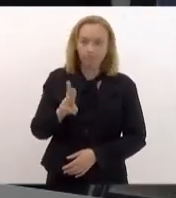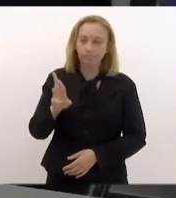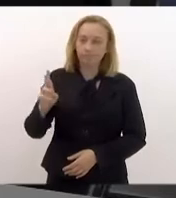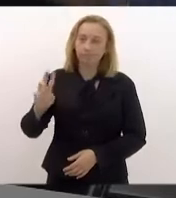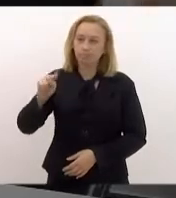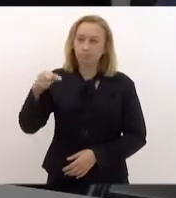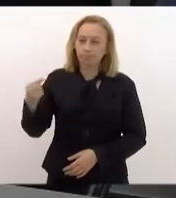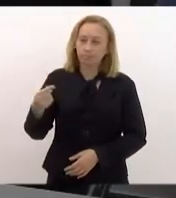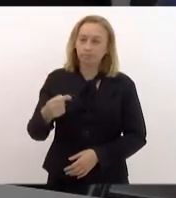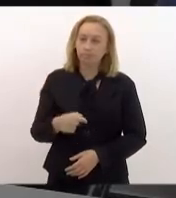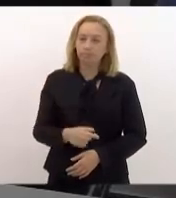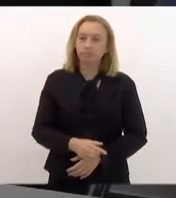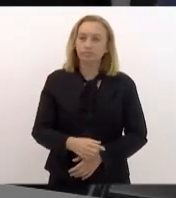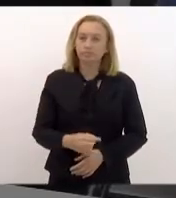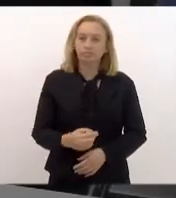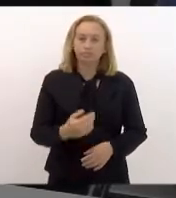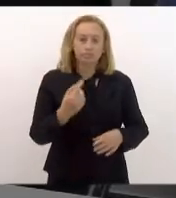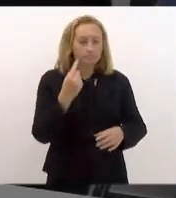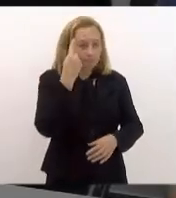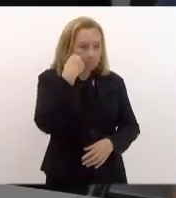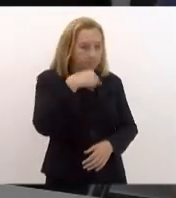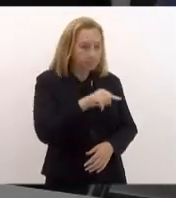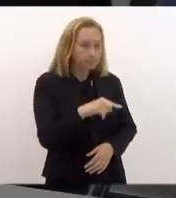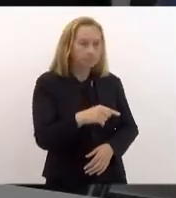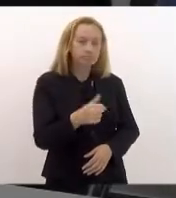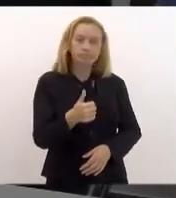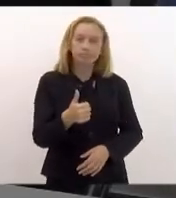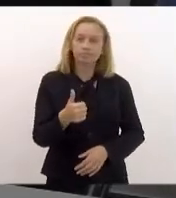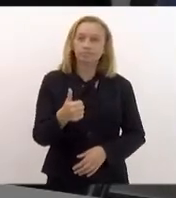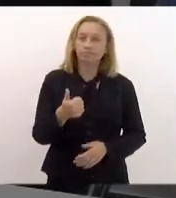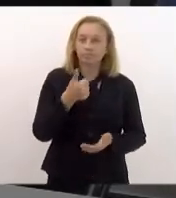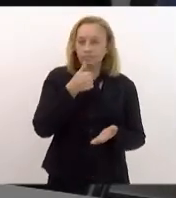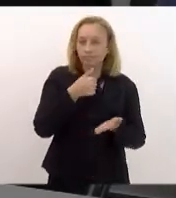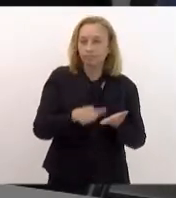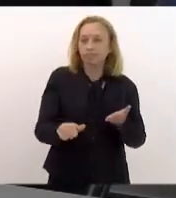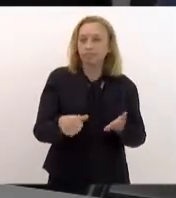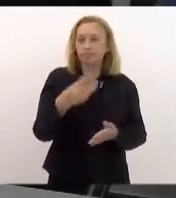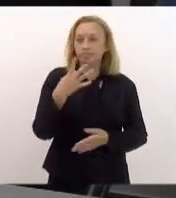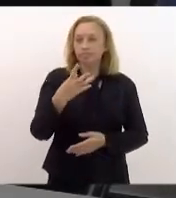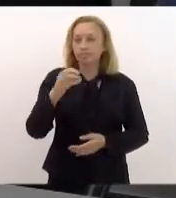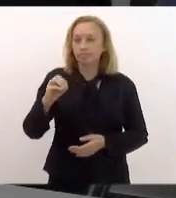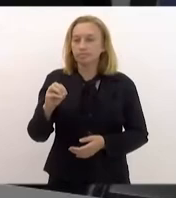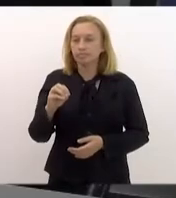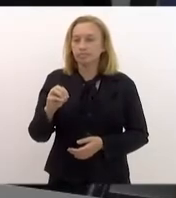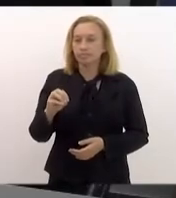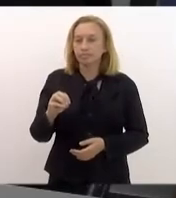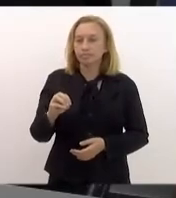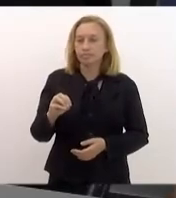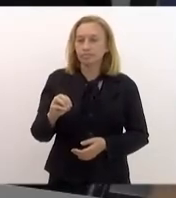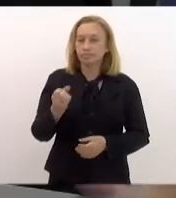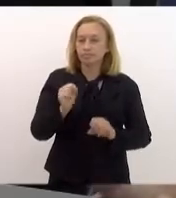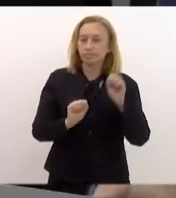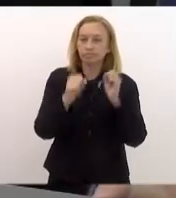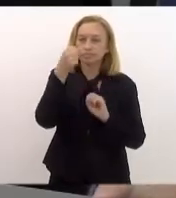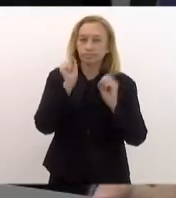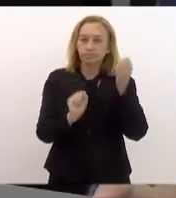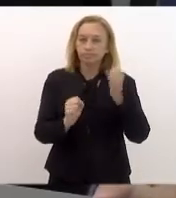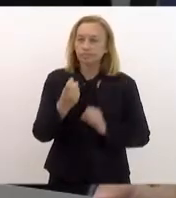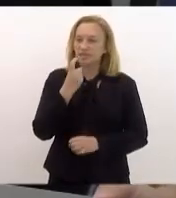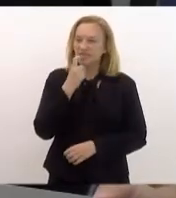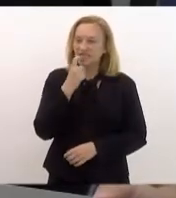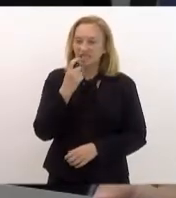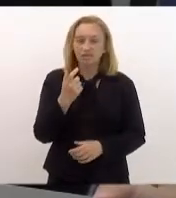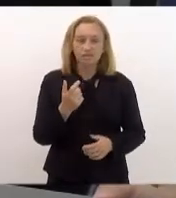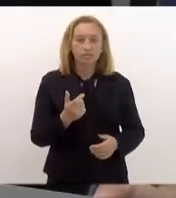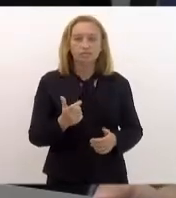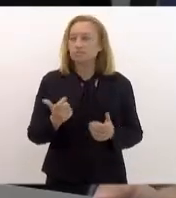Aí ele disse o seguinte, mandei carta para 400 indústrias de plástico. Eu falei, para botar onde? Sabe o que ele respondeu, Valdeca? Não